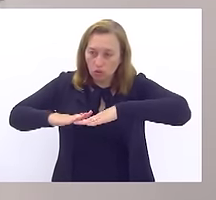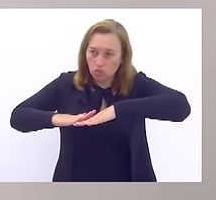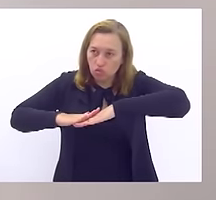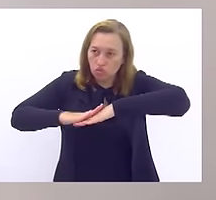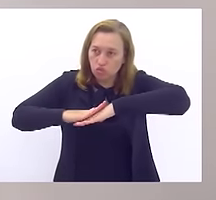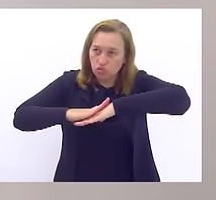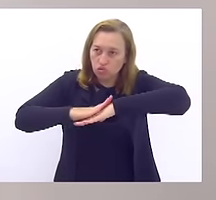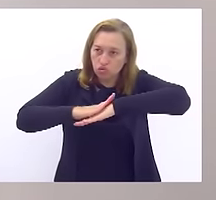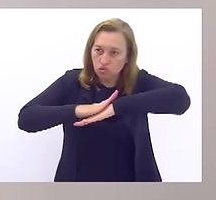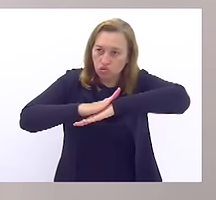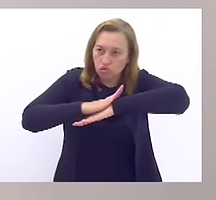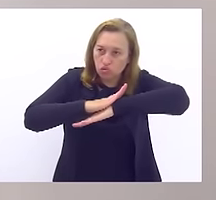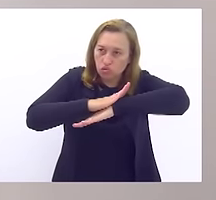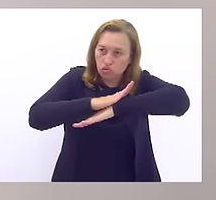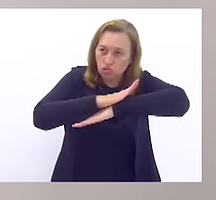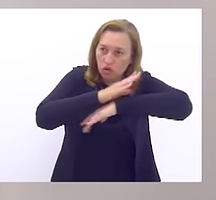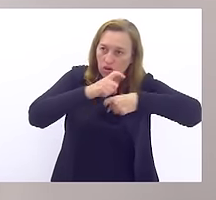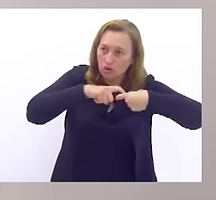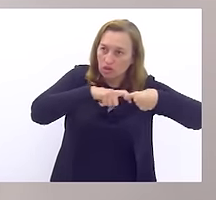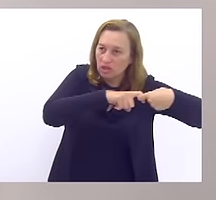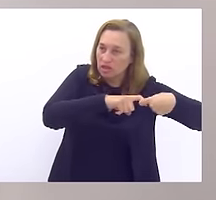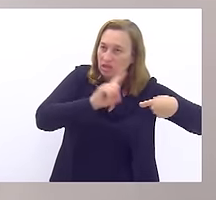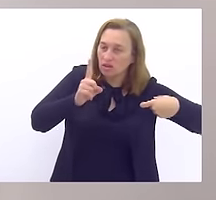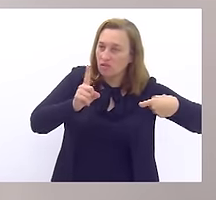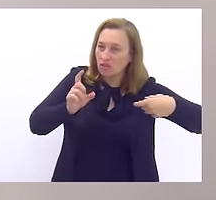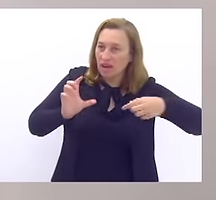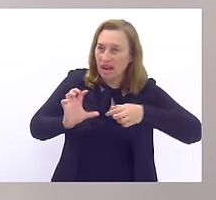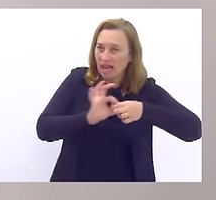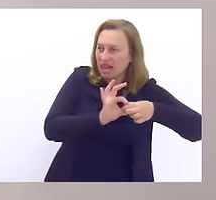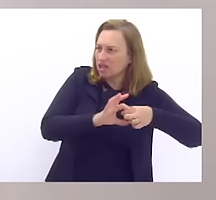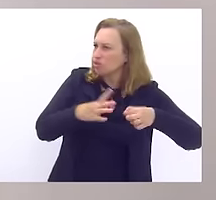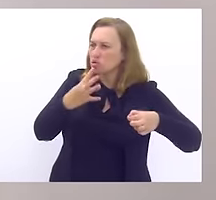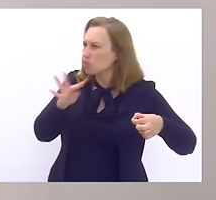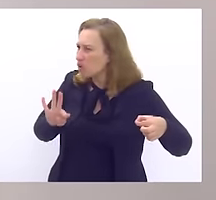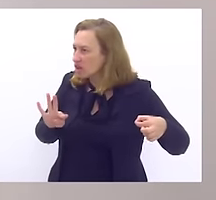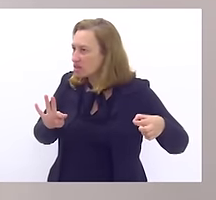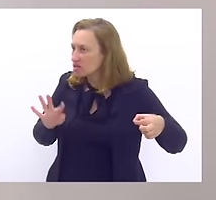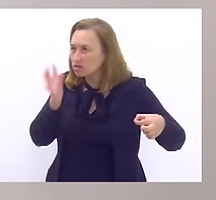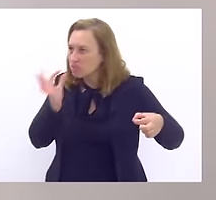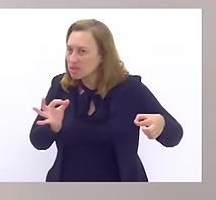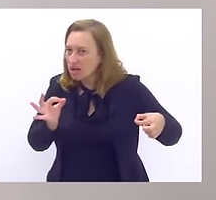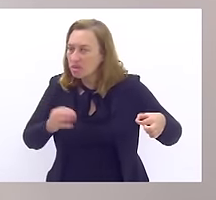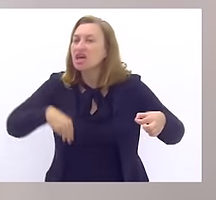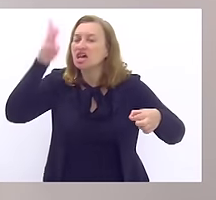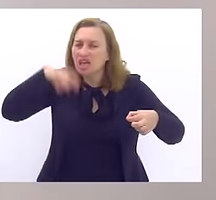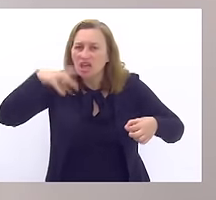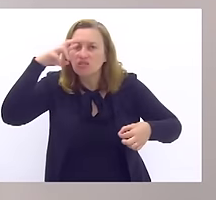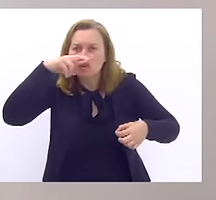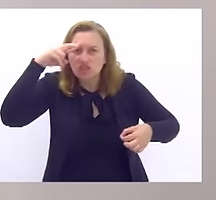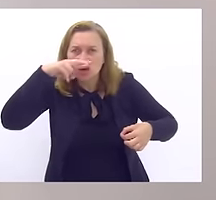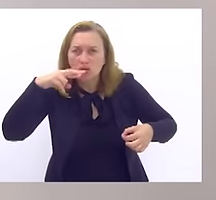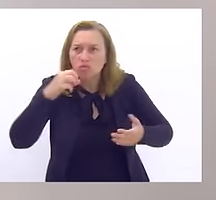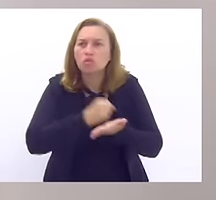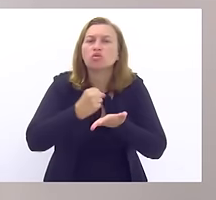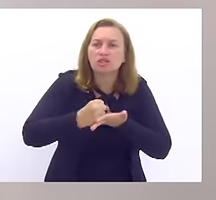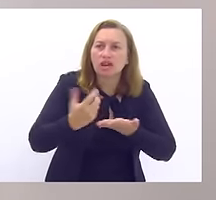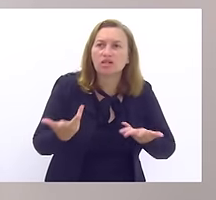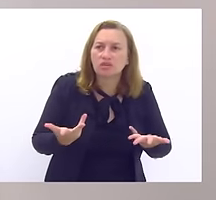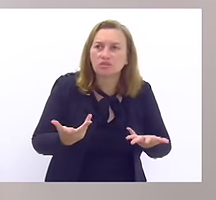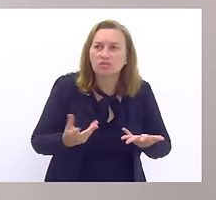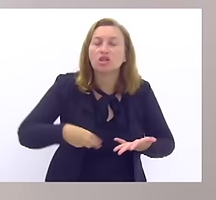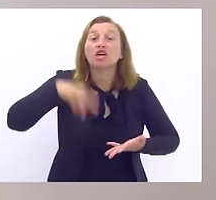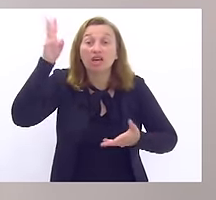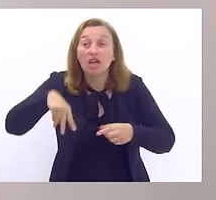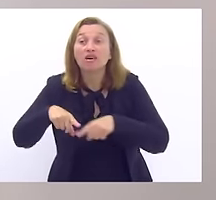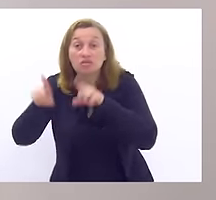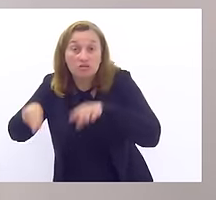lacrado a porta do motorista a senhora tem conhecimento disso quem é o fiscal do contrato com a pele quem é